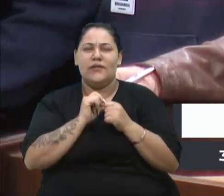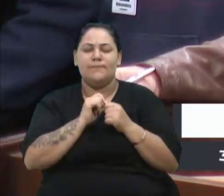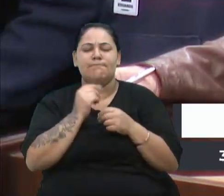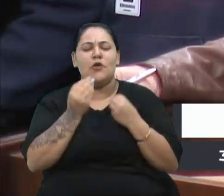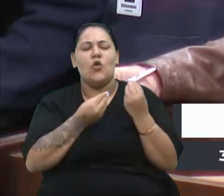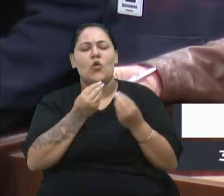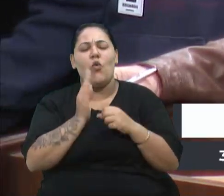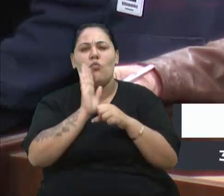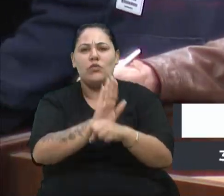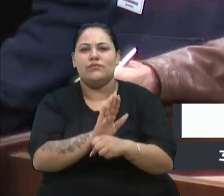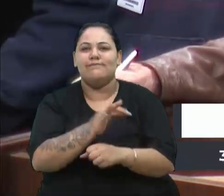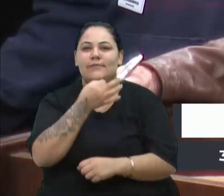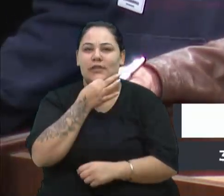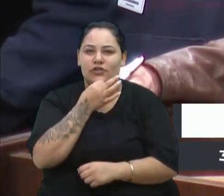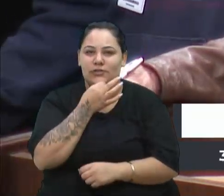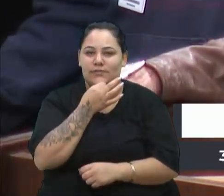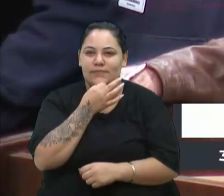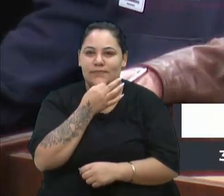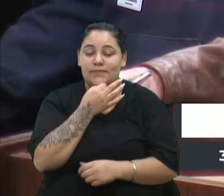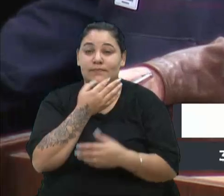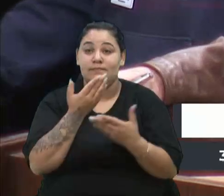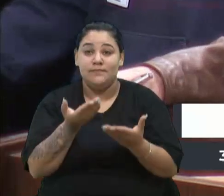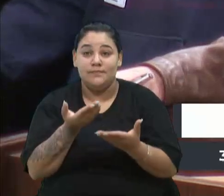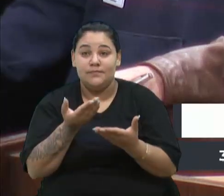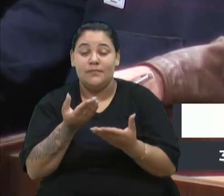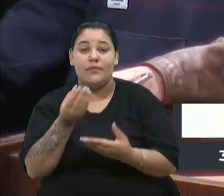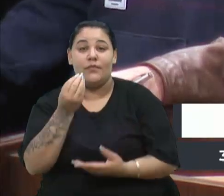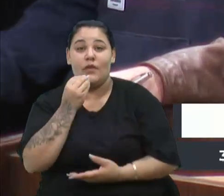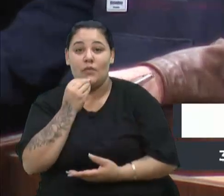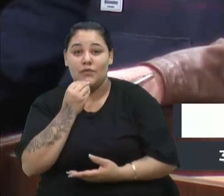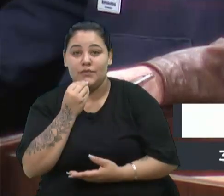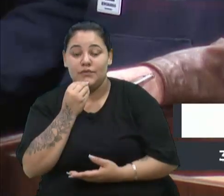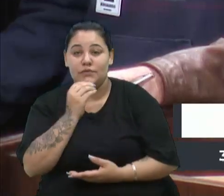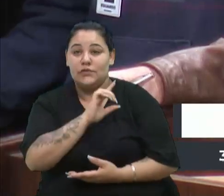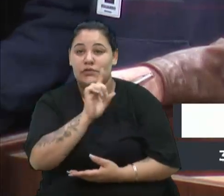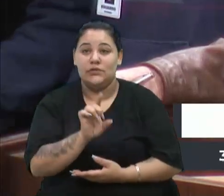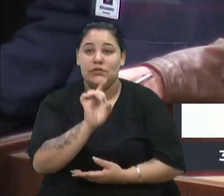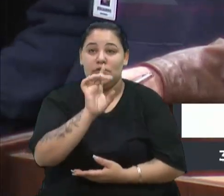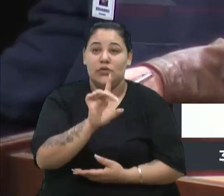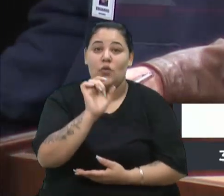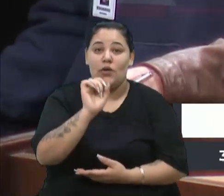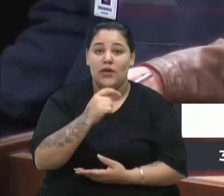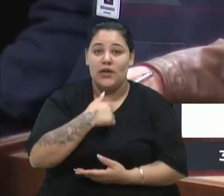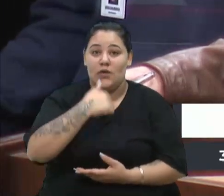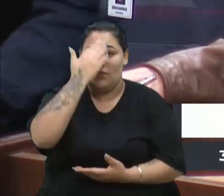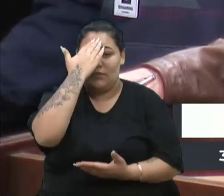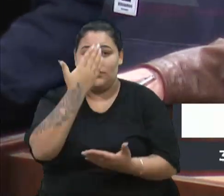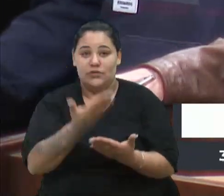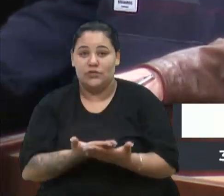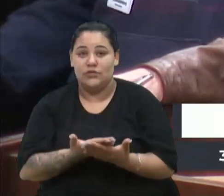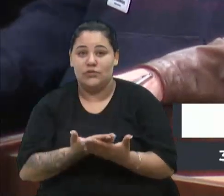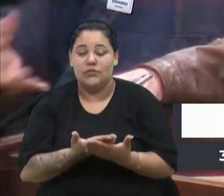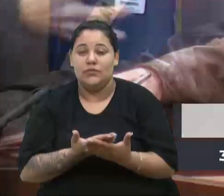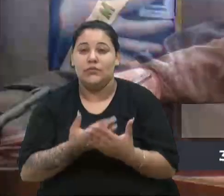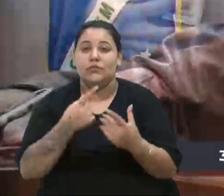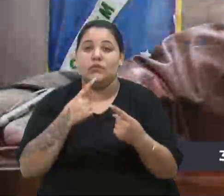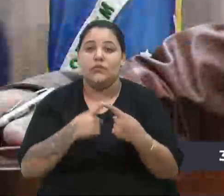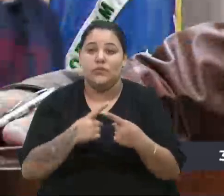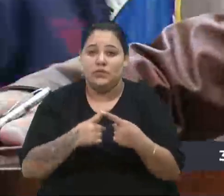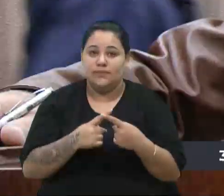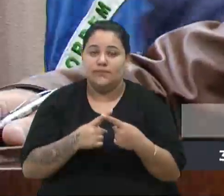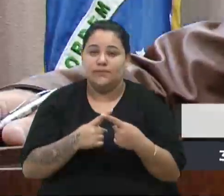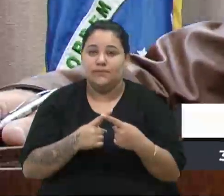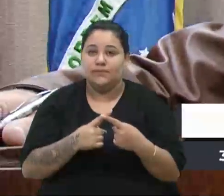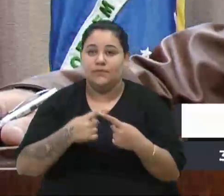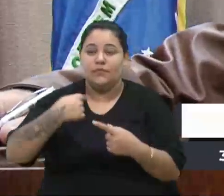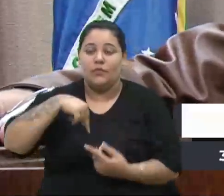ajudar Caxias do Sul? Obviamente, não é apenas aquilo que eu acredito, porque, afinal de contas,